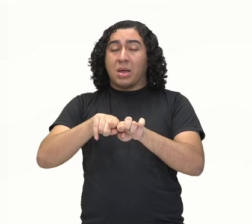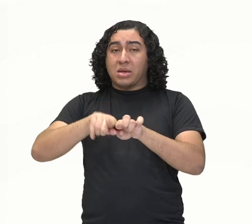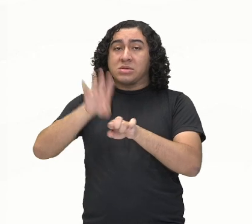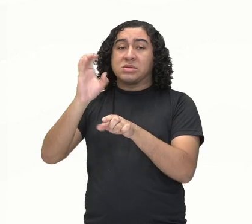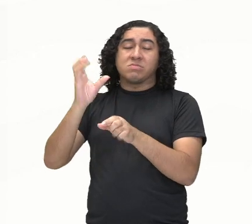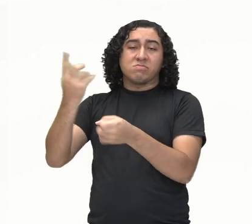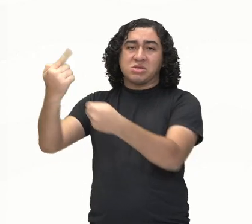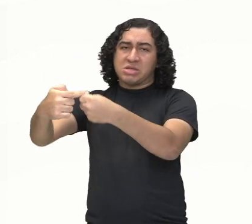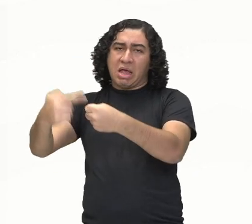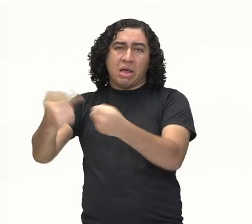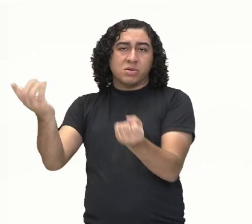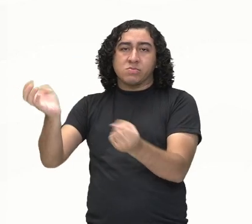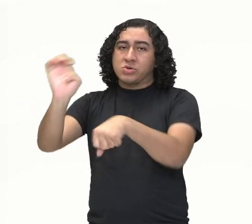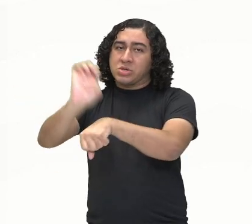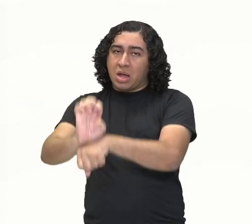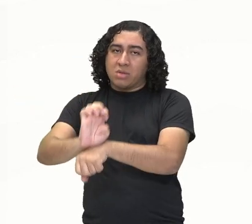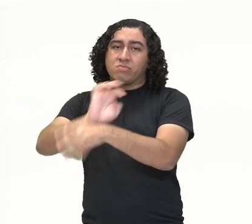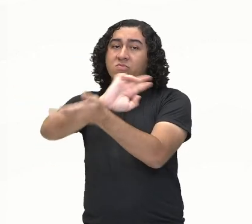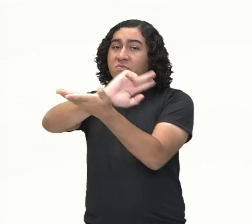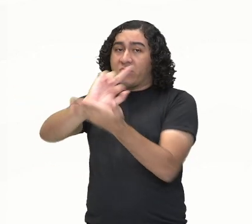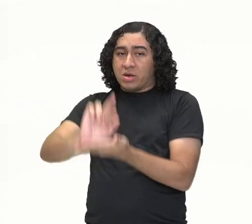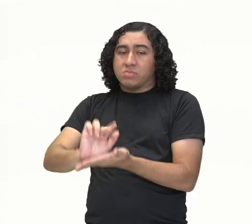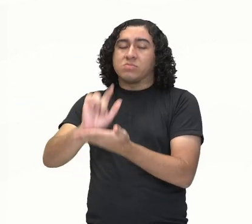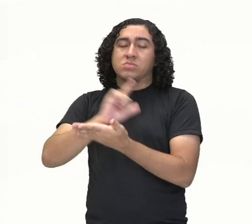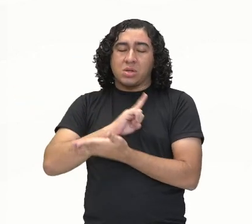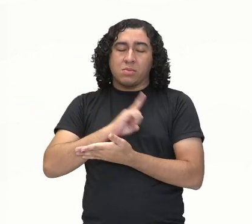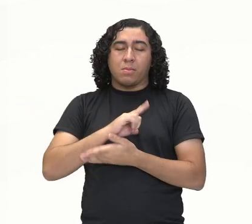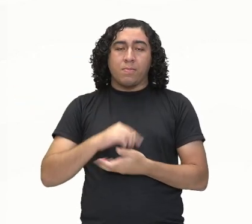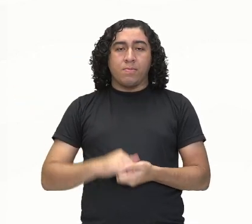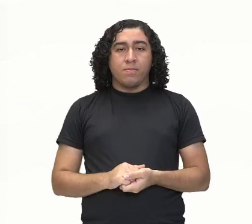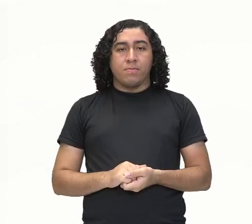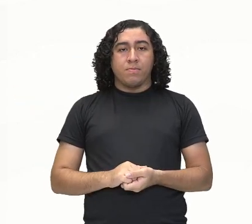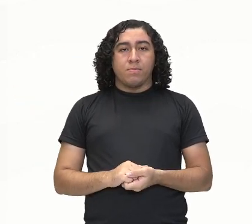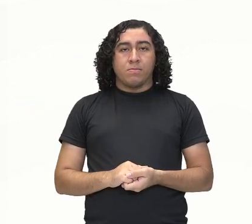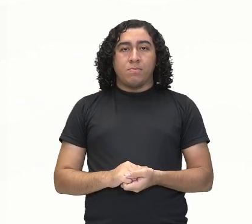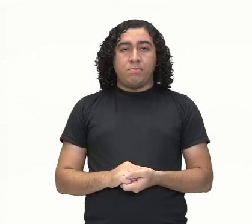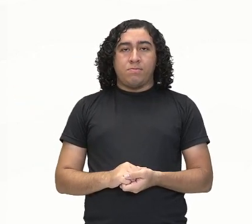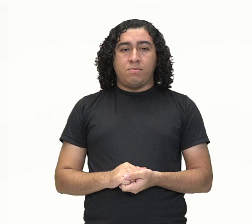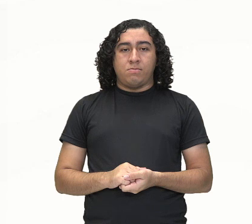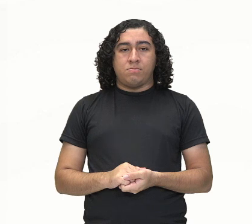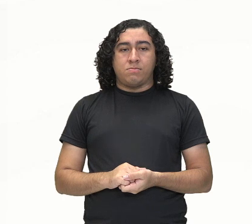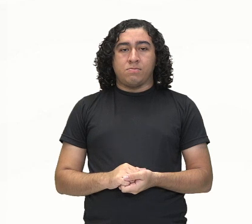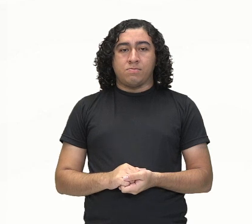cidades, estados. Então, aqui nós temos os 3 exemplos, né? Onde você pode